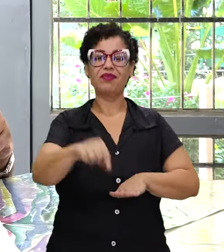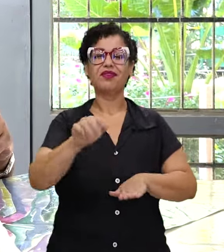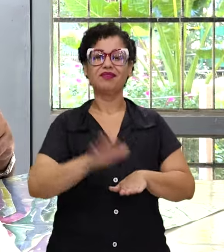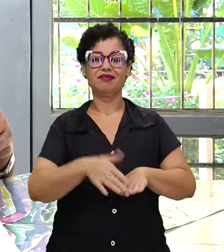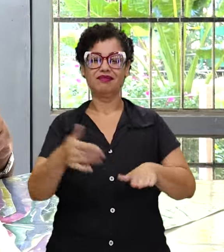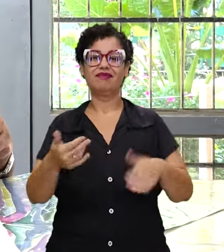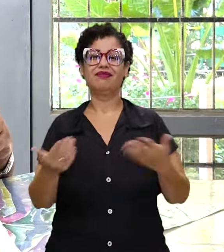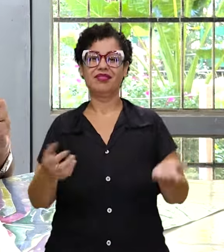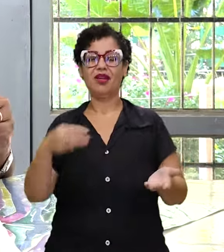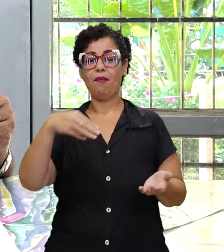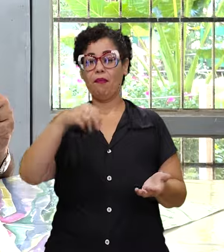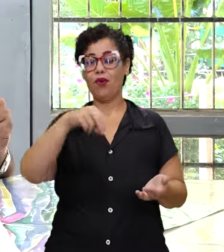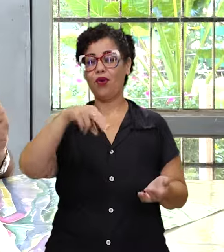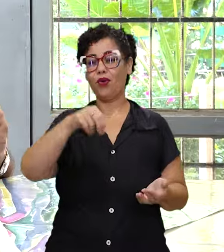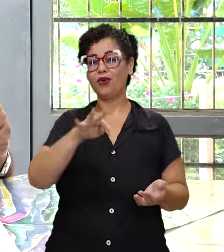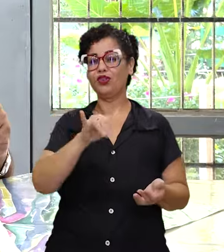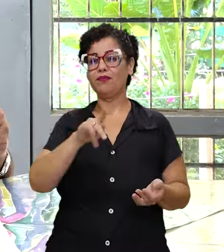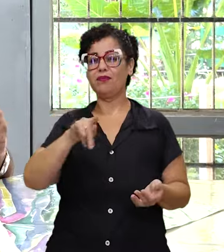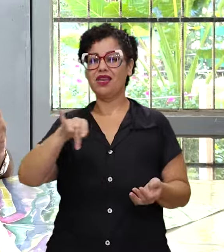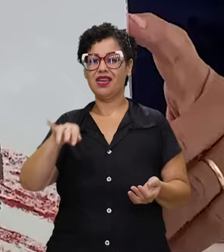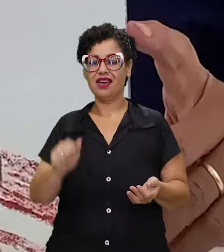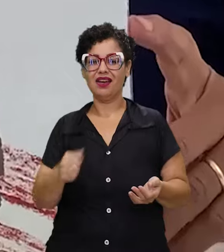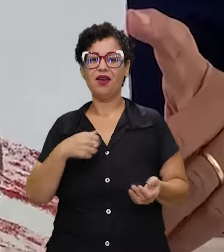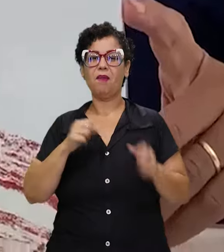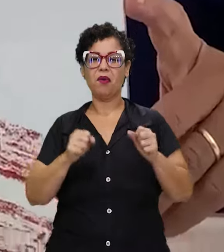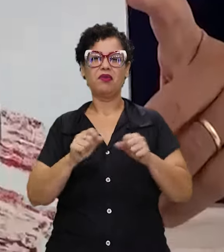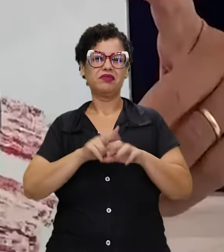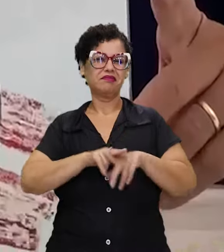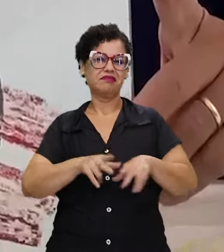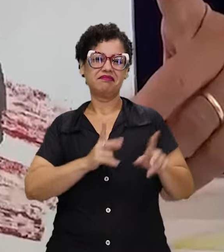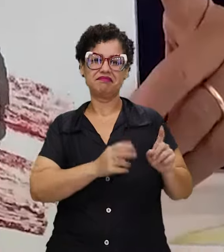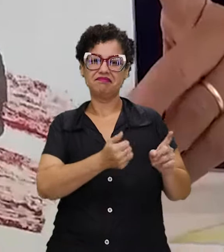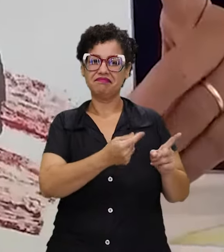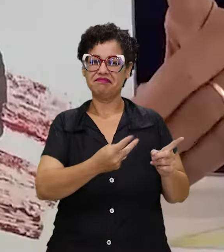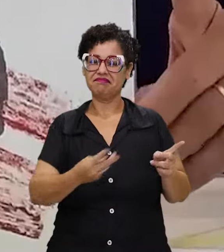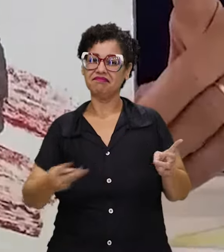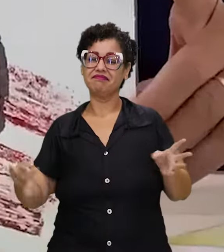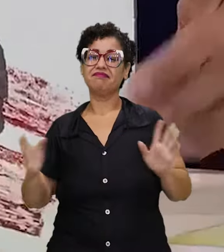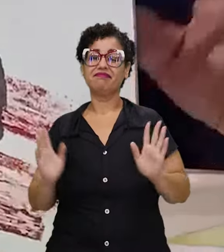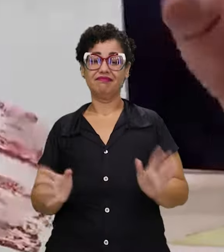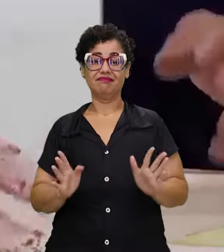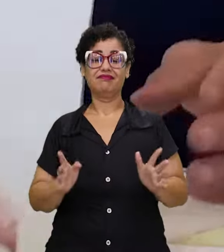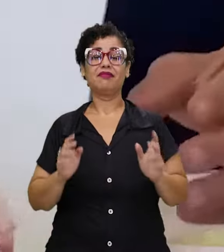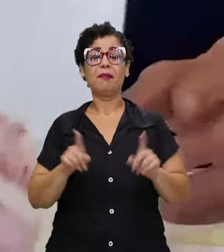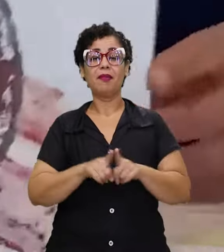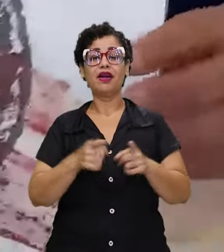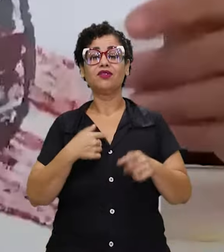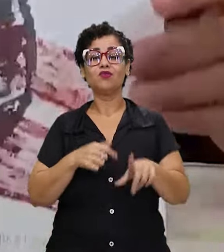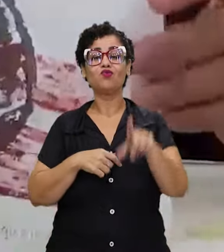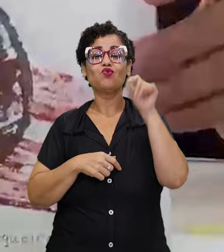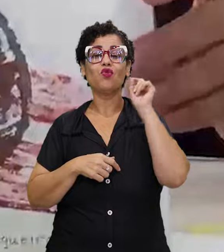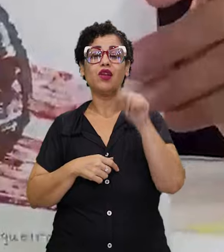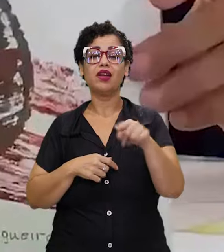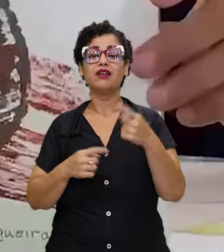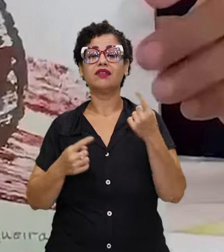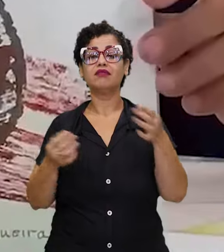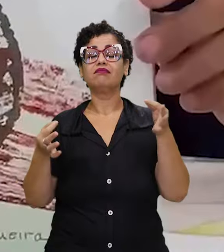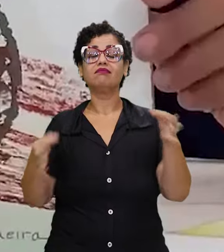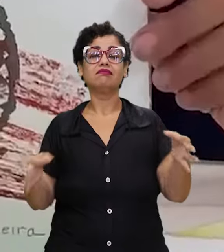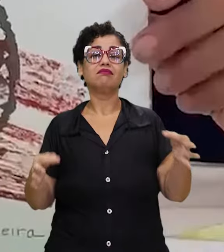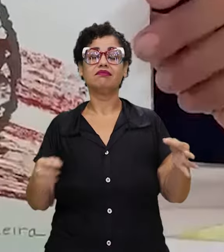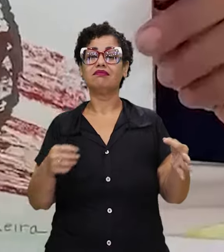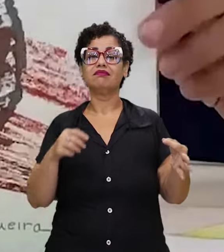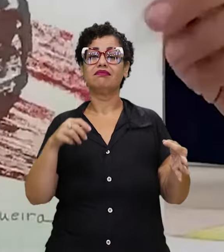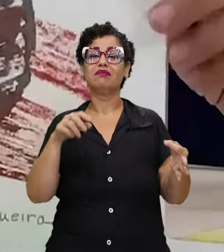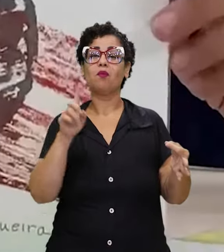uma monotipia, eu posso fazer ela em série, mas aqui eu escolhi uma monotipia